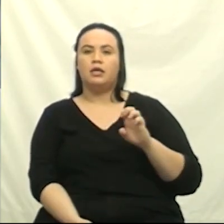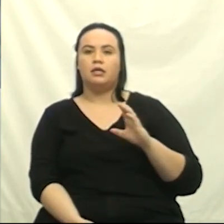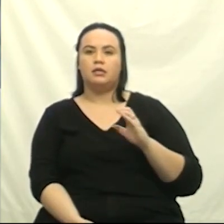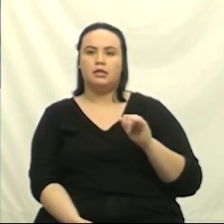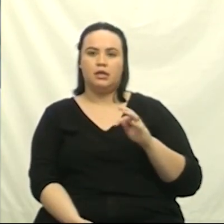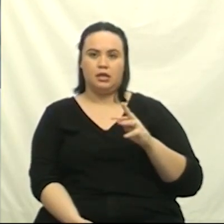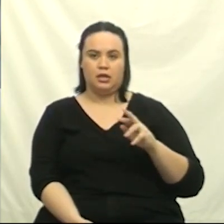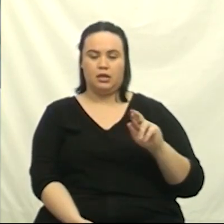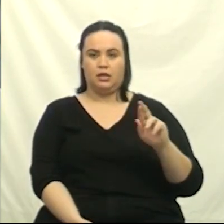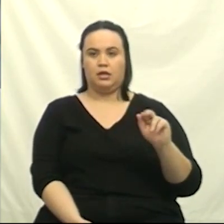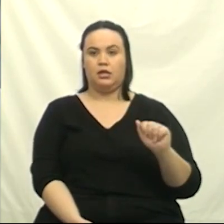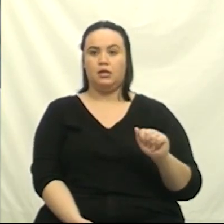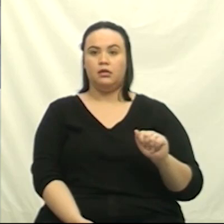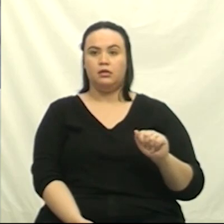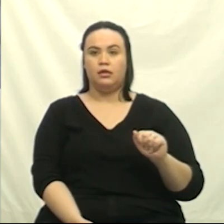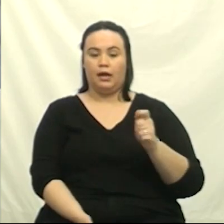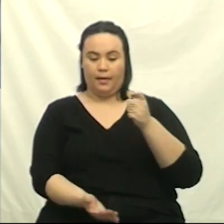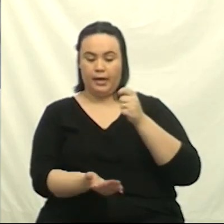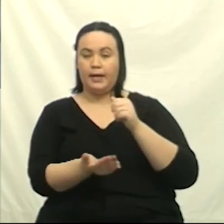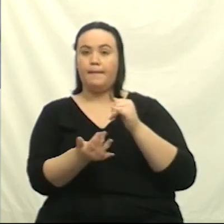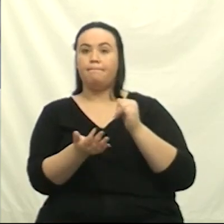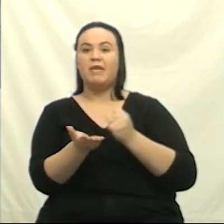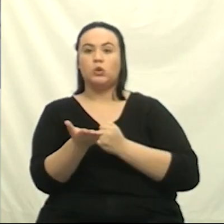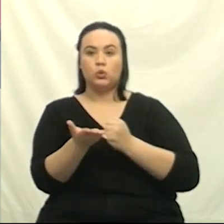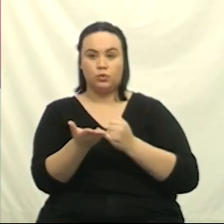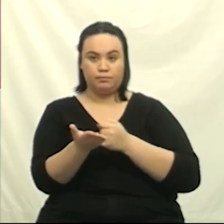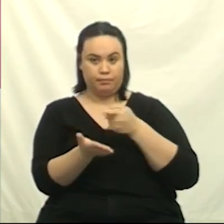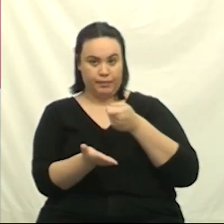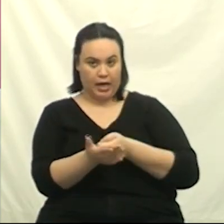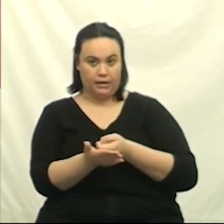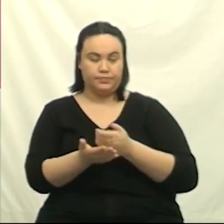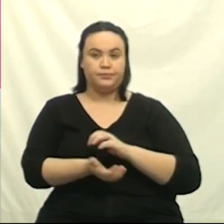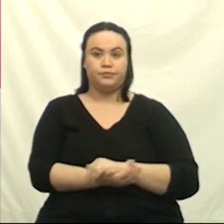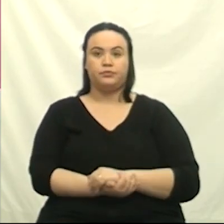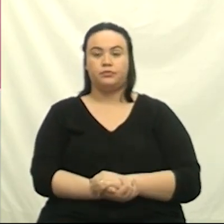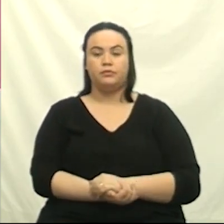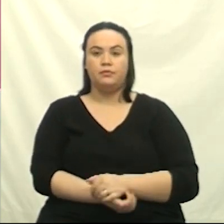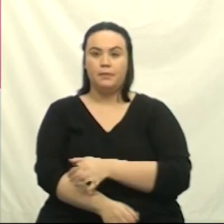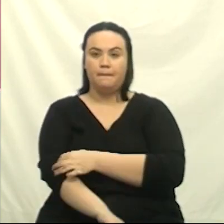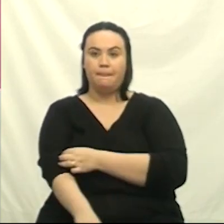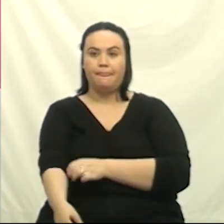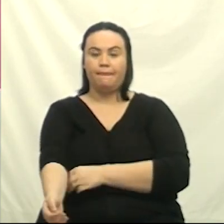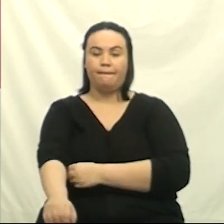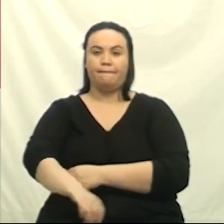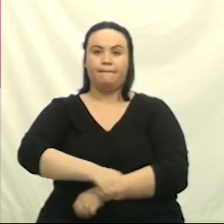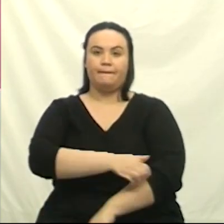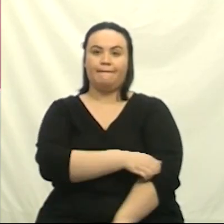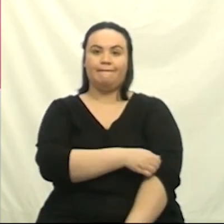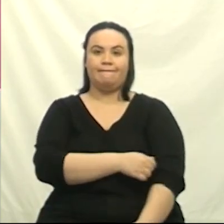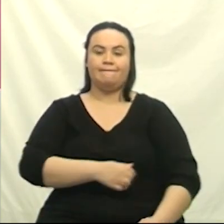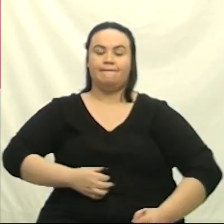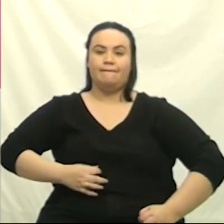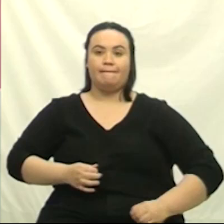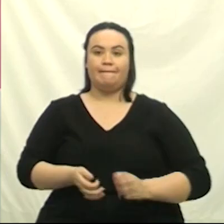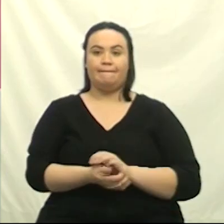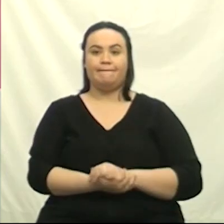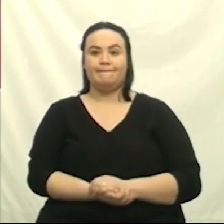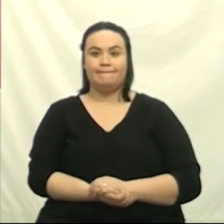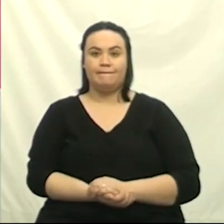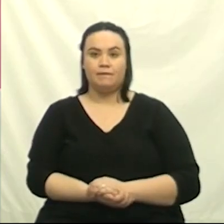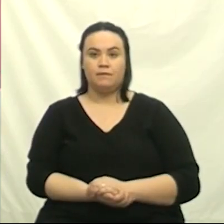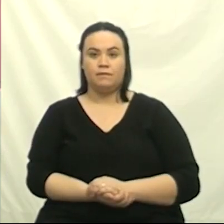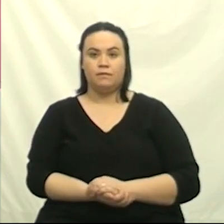está aprovando nessa tarde é justamente a licença deles que querem